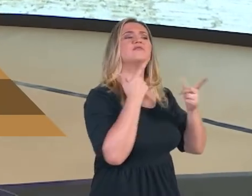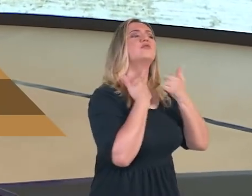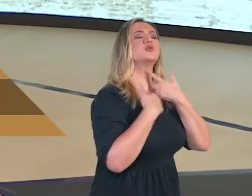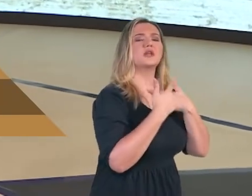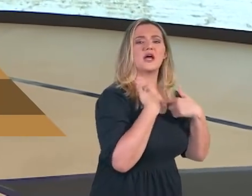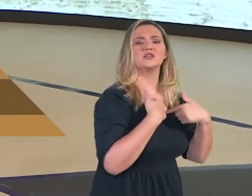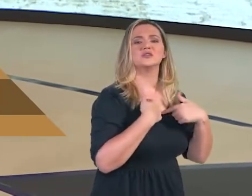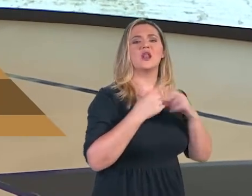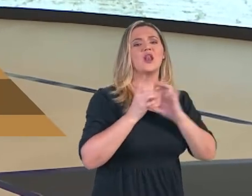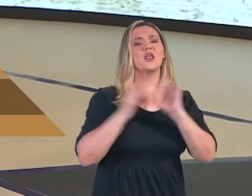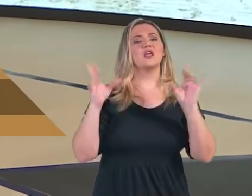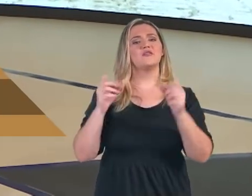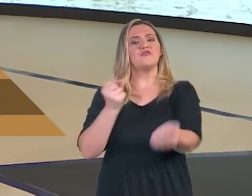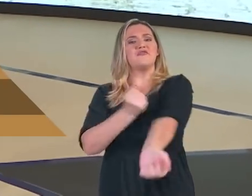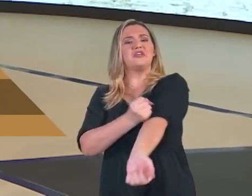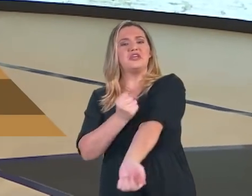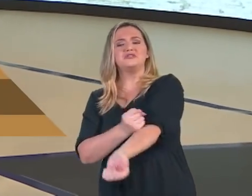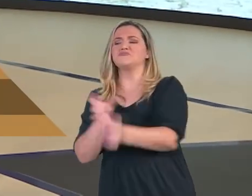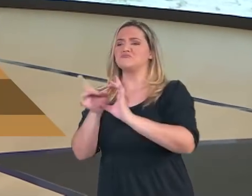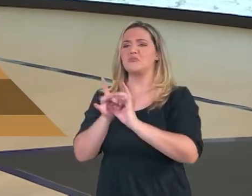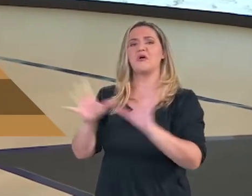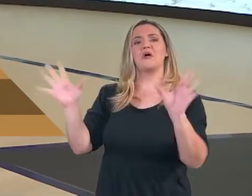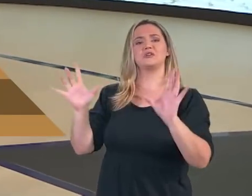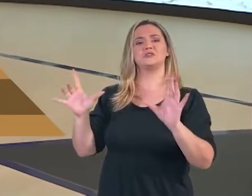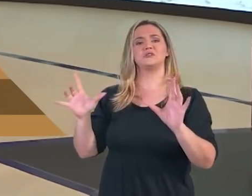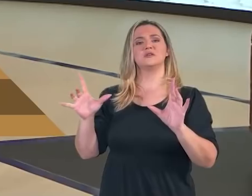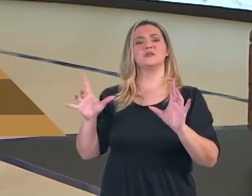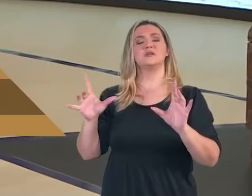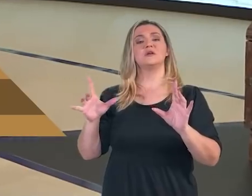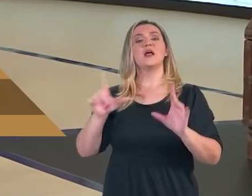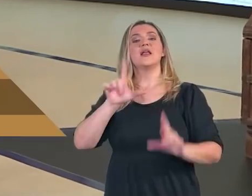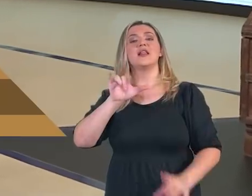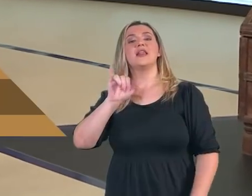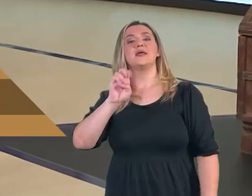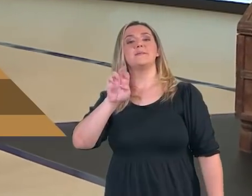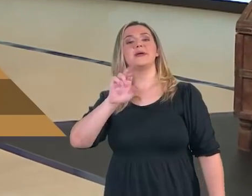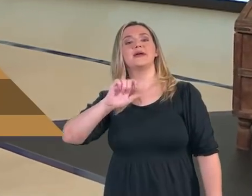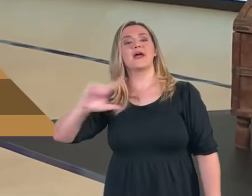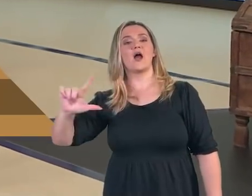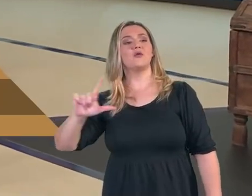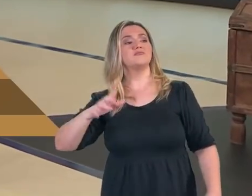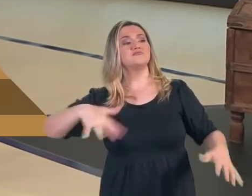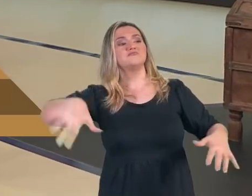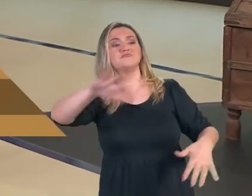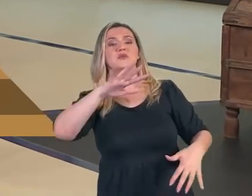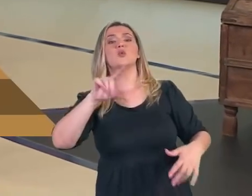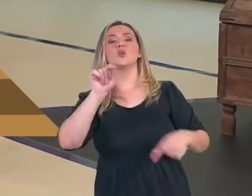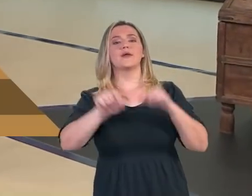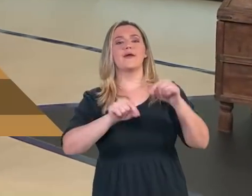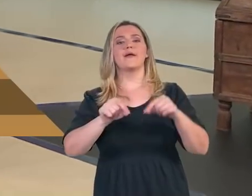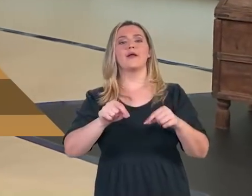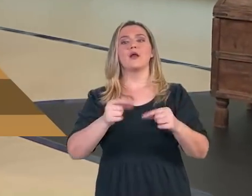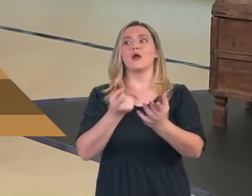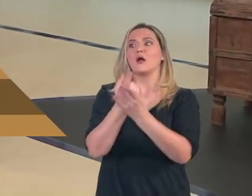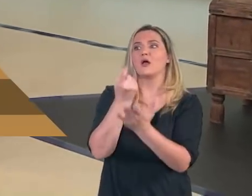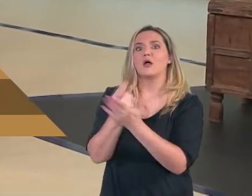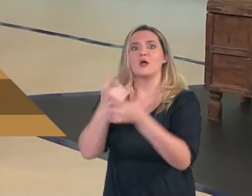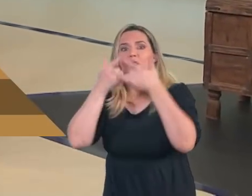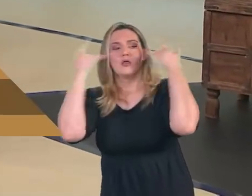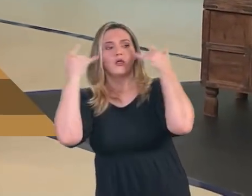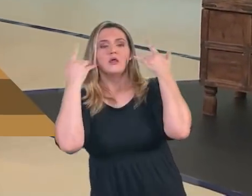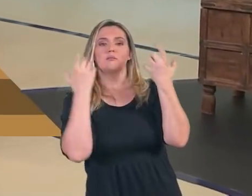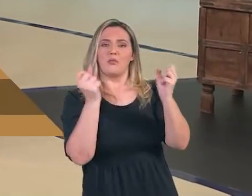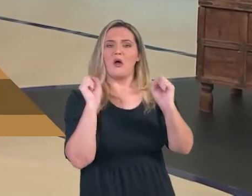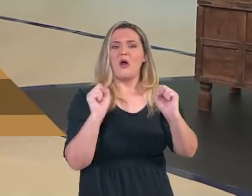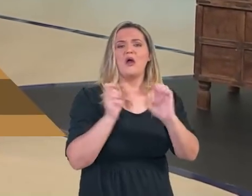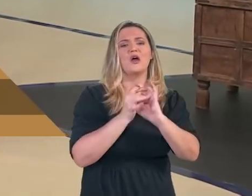comportamento liberal, bem ao gosto de uma clientela viciada em consumismo e coisas que não agradam a Deus. E o pior é que muitos